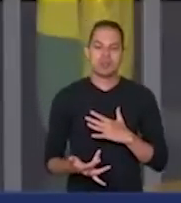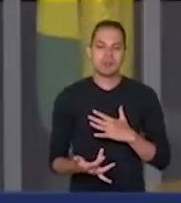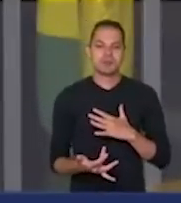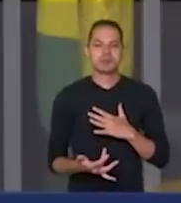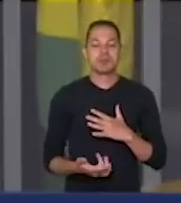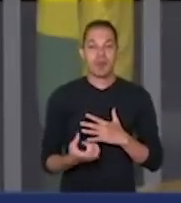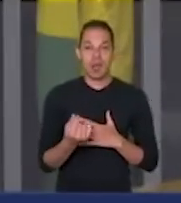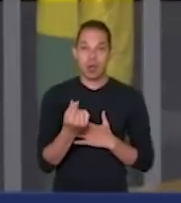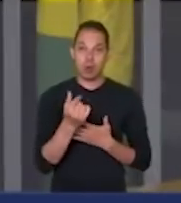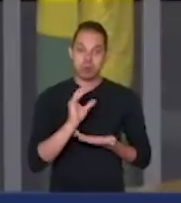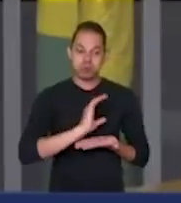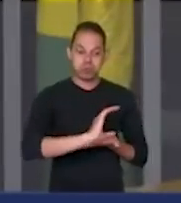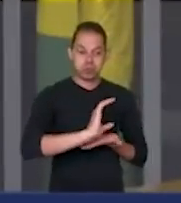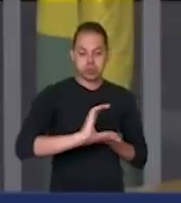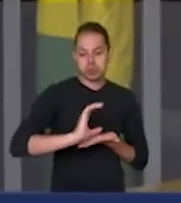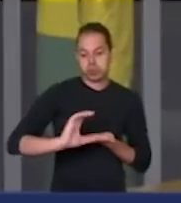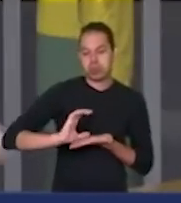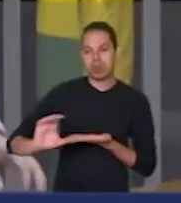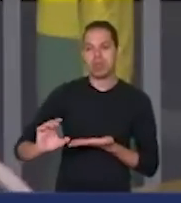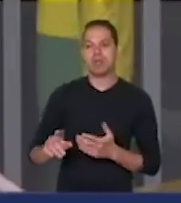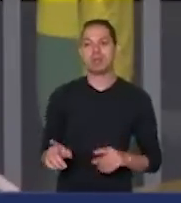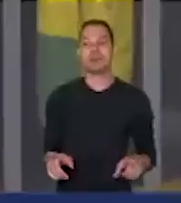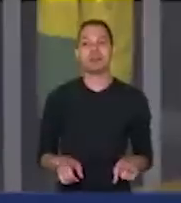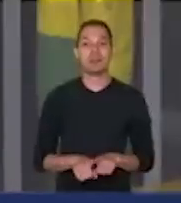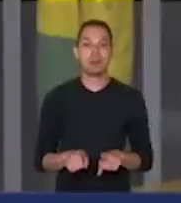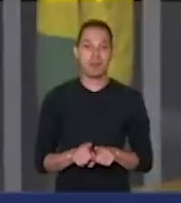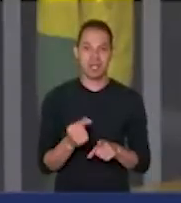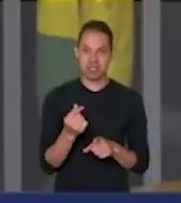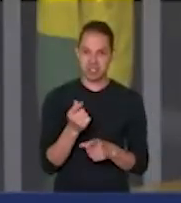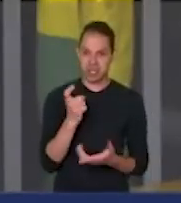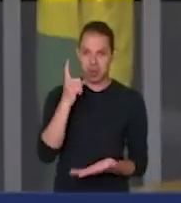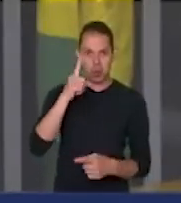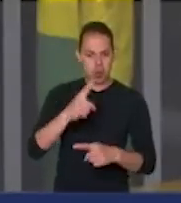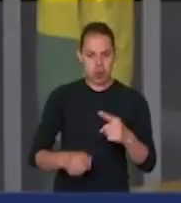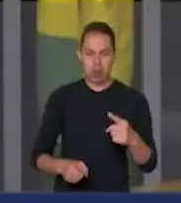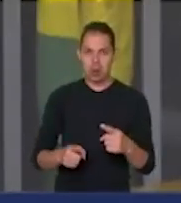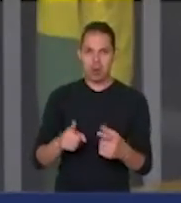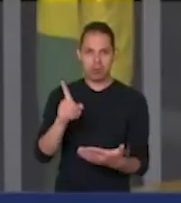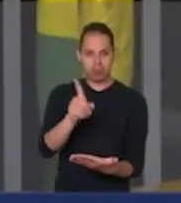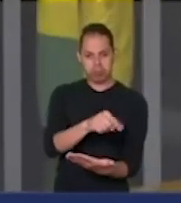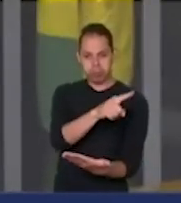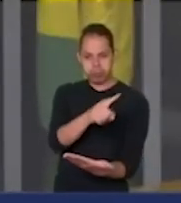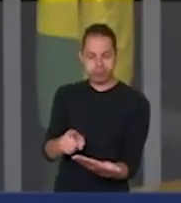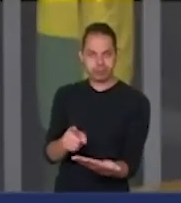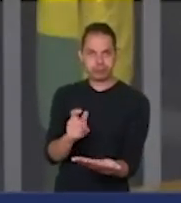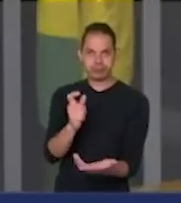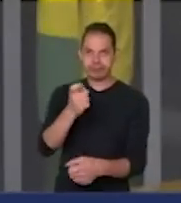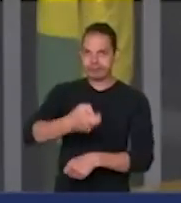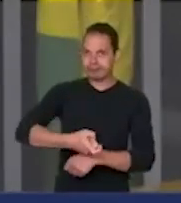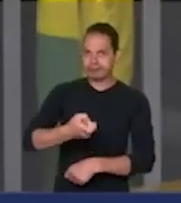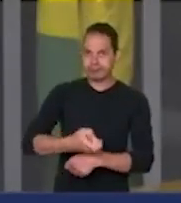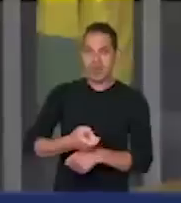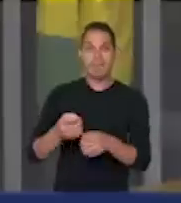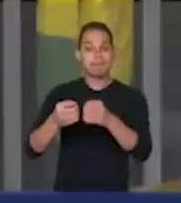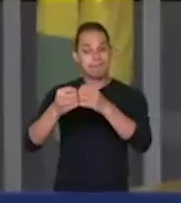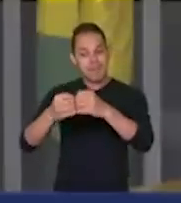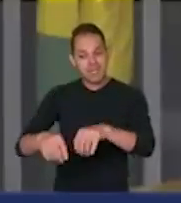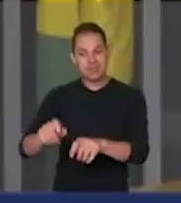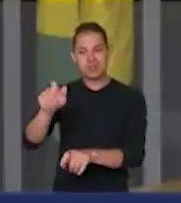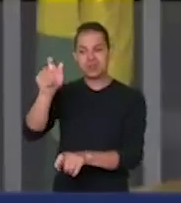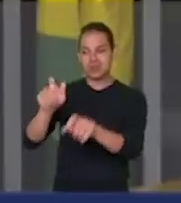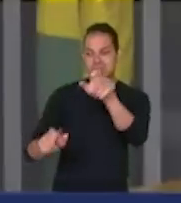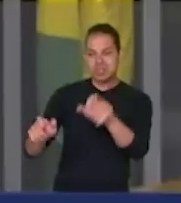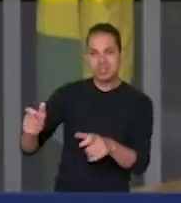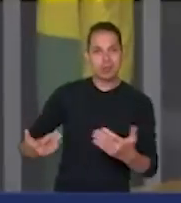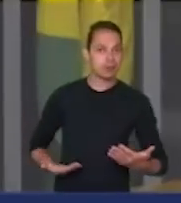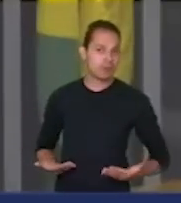receita e se corta essa fonte de receita, o que se faz é prejudicar quem trabalha